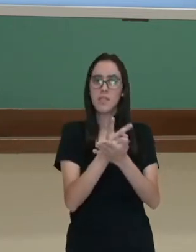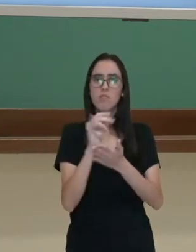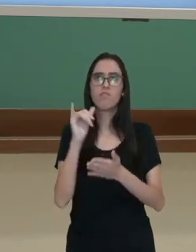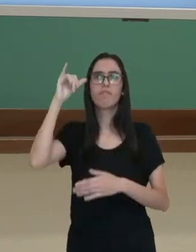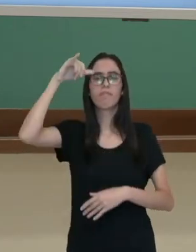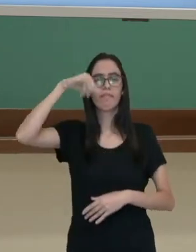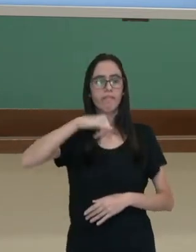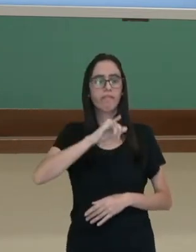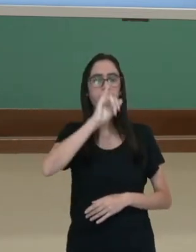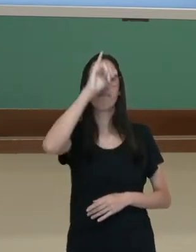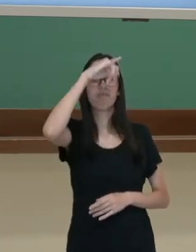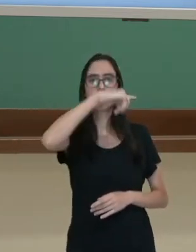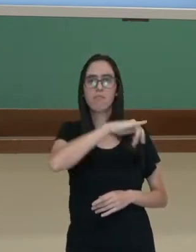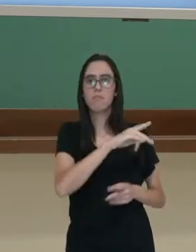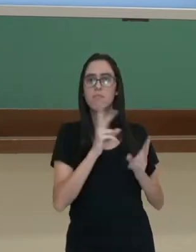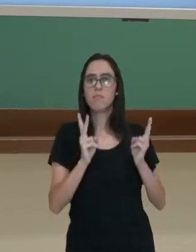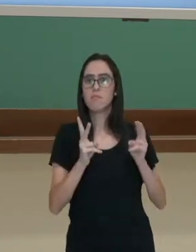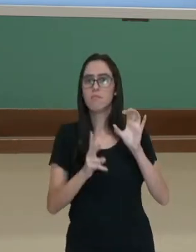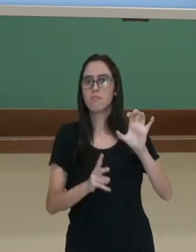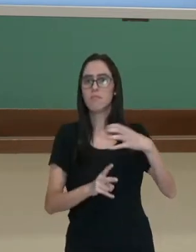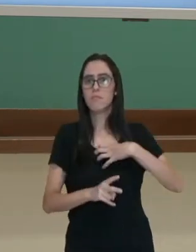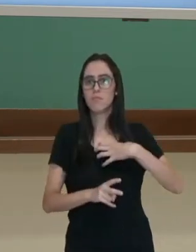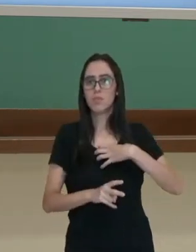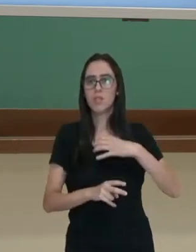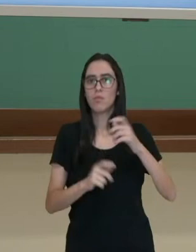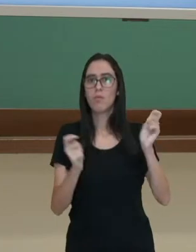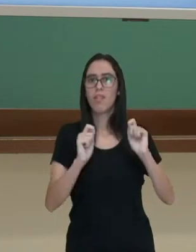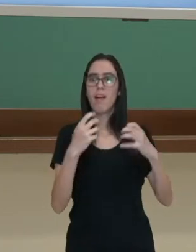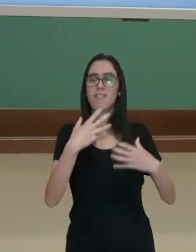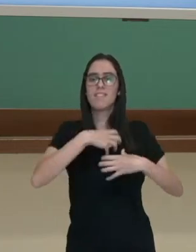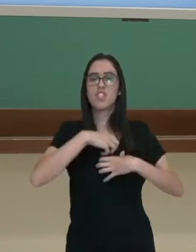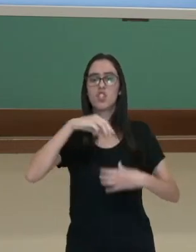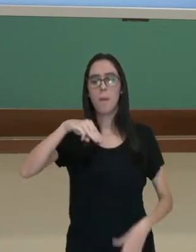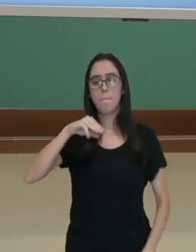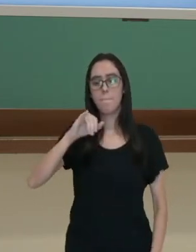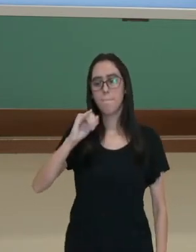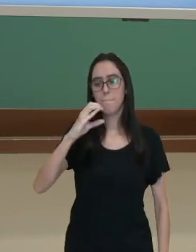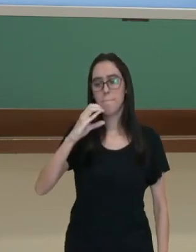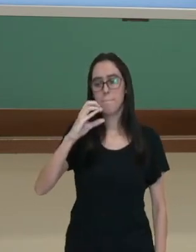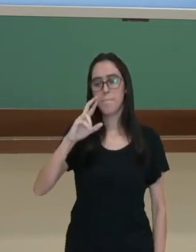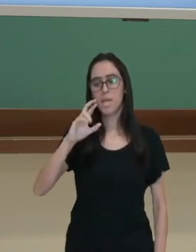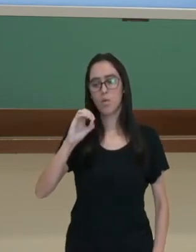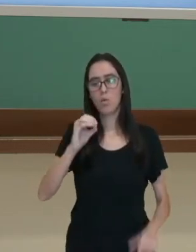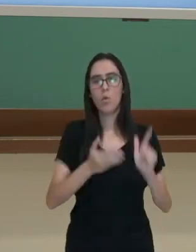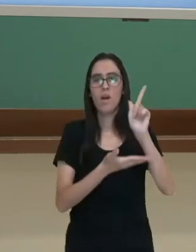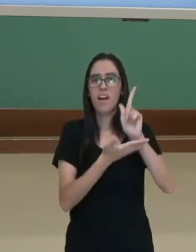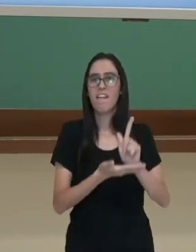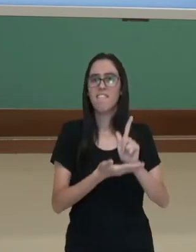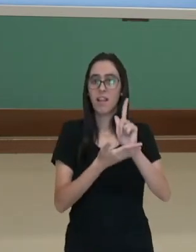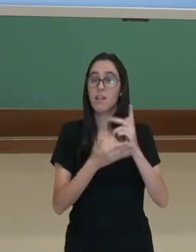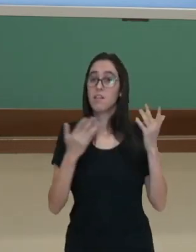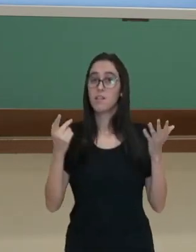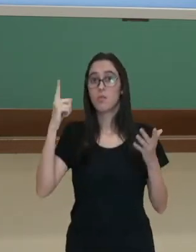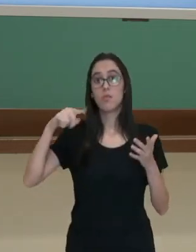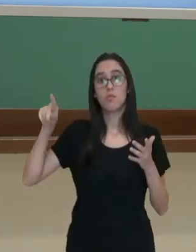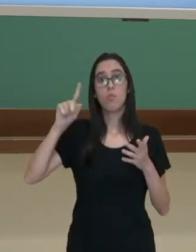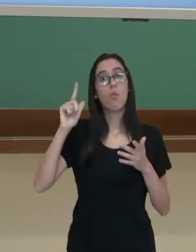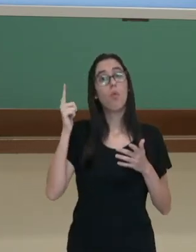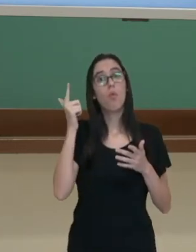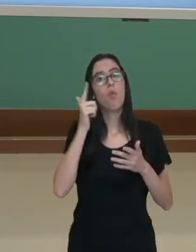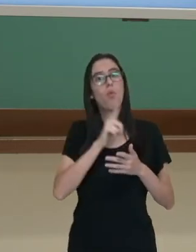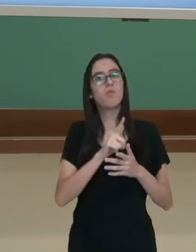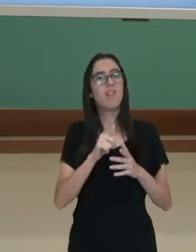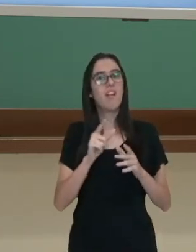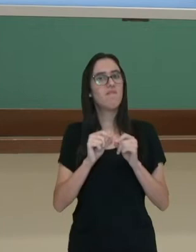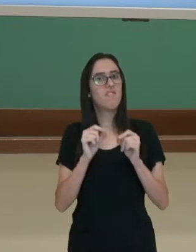descida essa microgravidade, certo? Então os caras conseguem fazer essa jogada